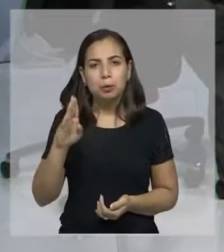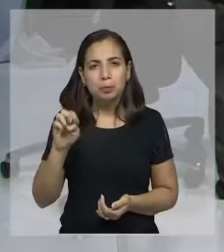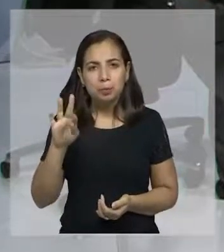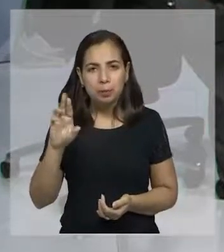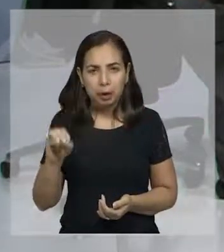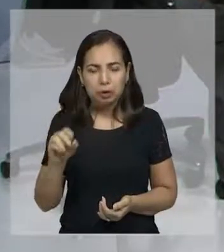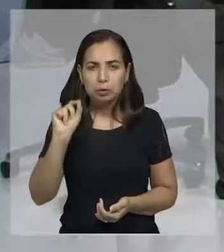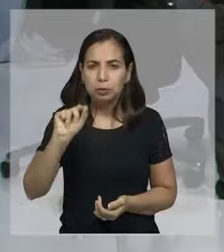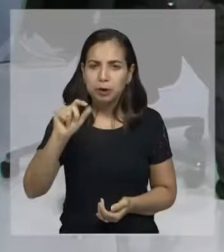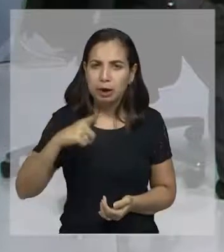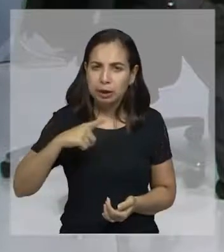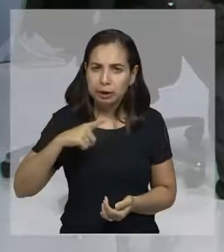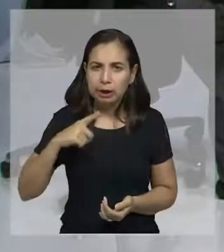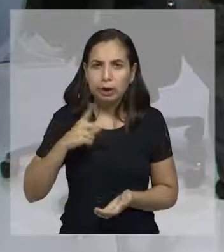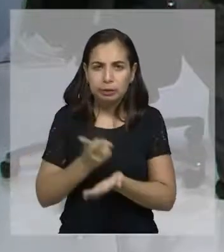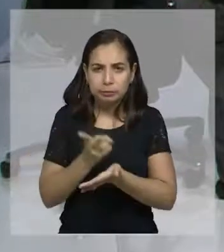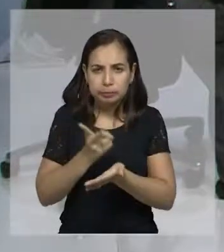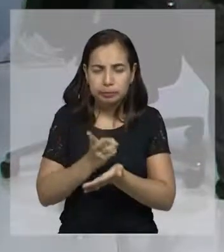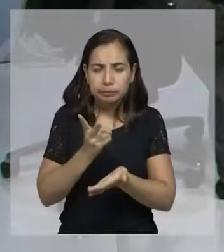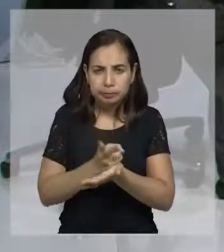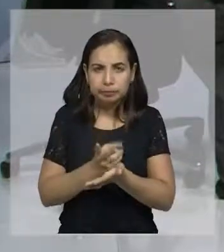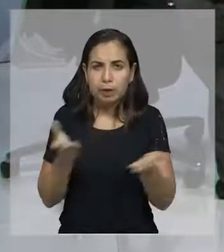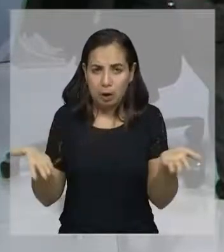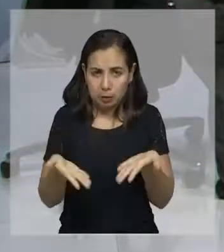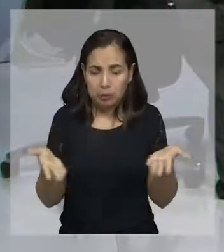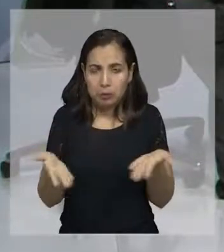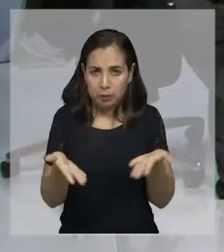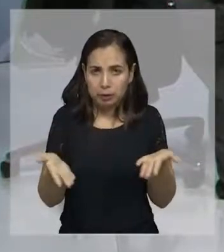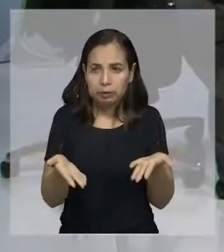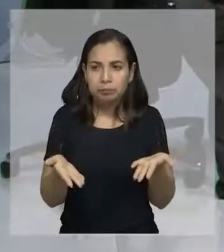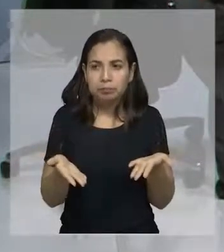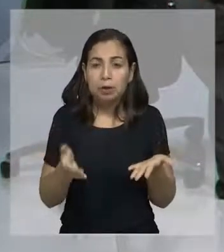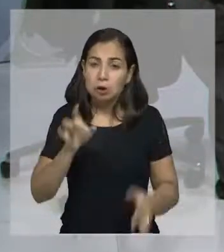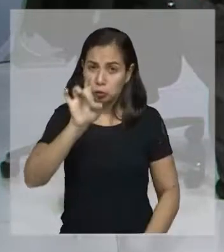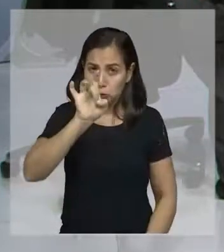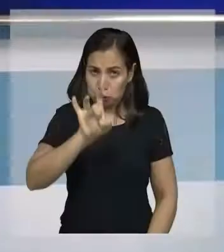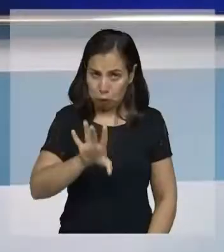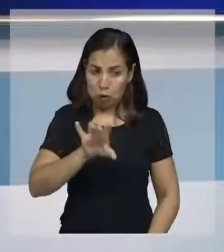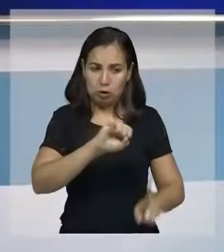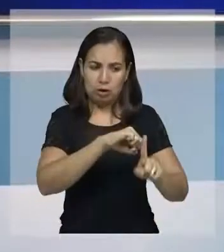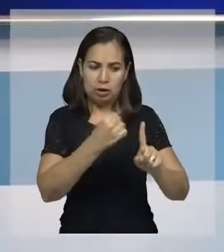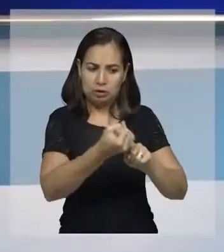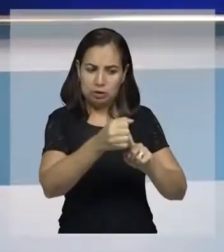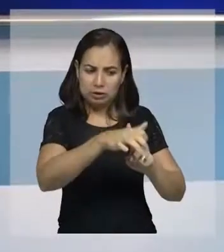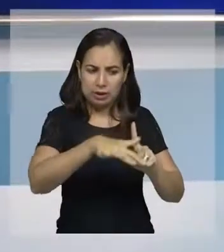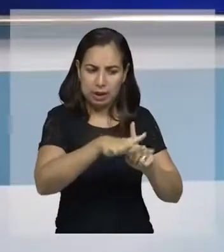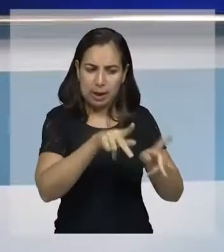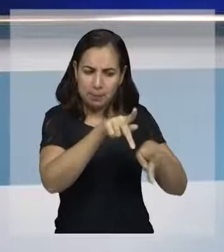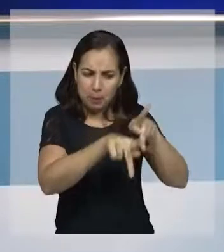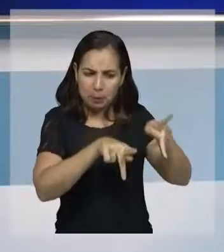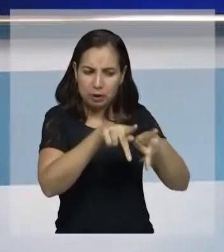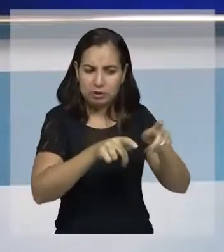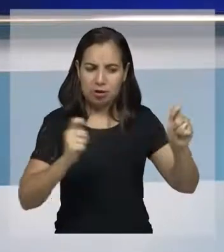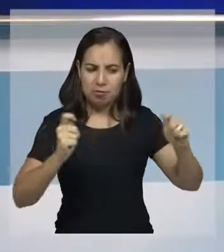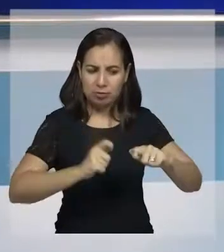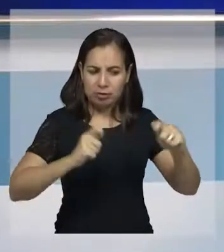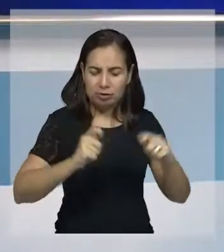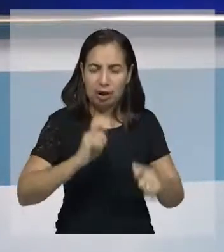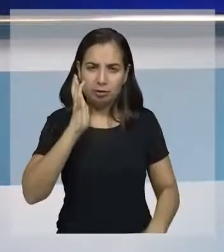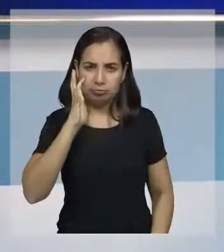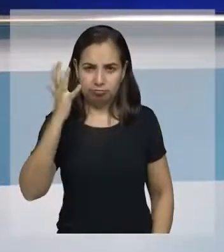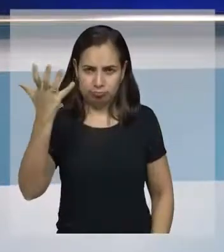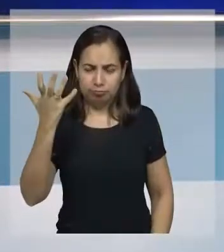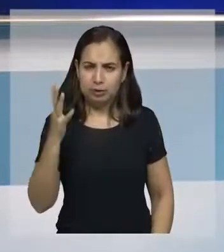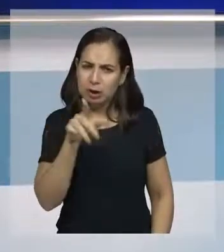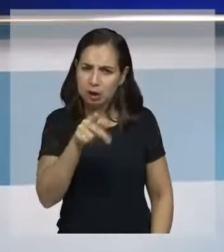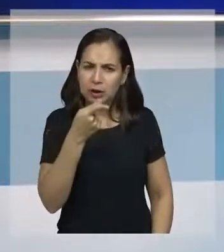para o momento. Só o povo pode encaminhar as soluções. Quando se faz essa afirmação,